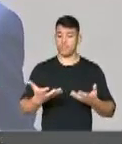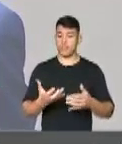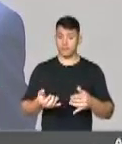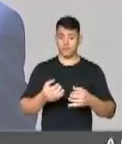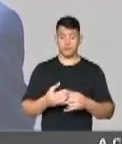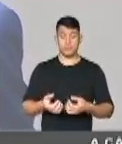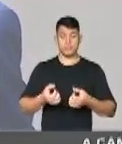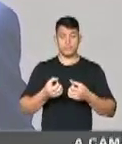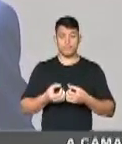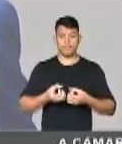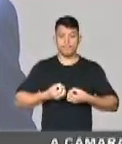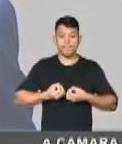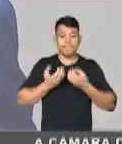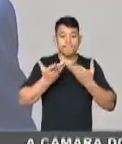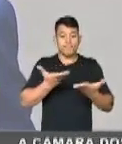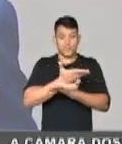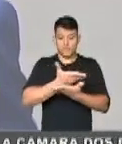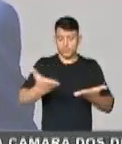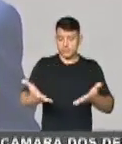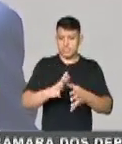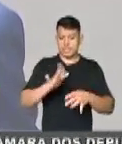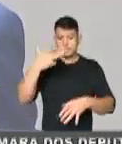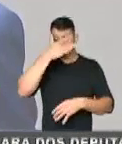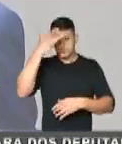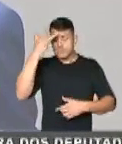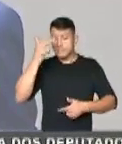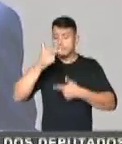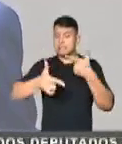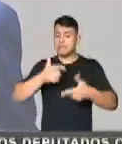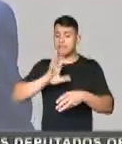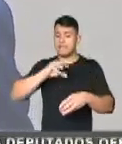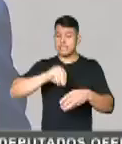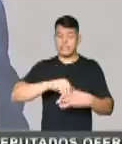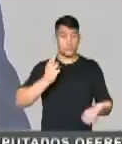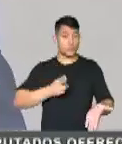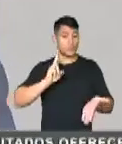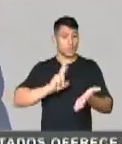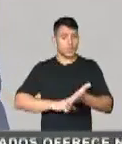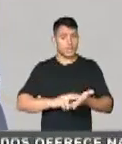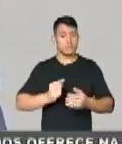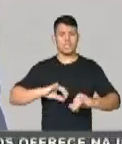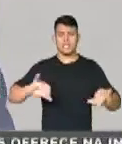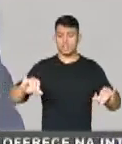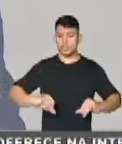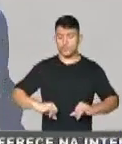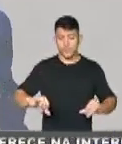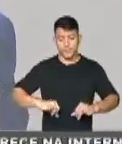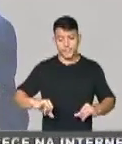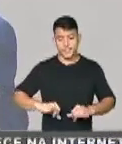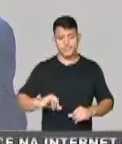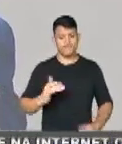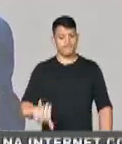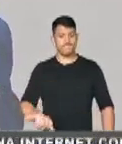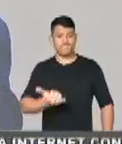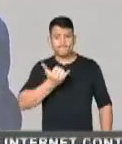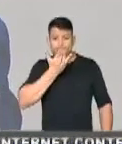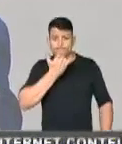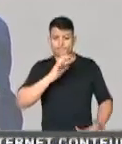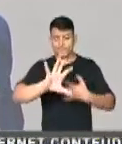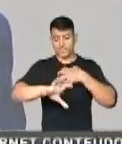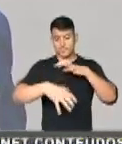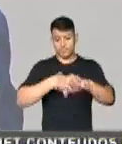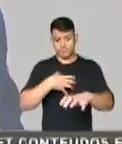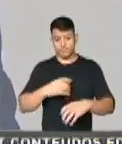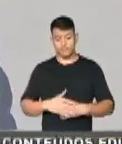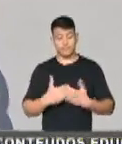e trabalhadoras dos Correios, que estão numa peleja enorme, gigantesca, contra a privatização dos